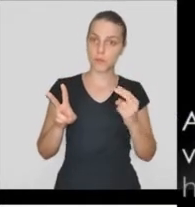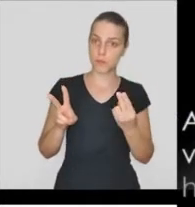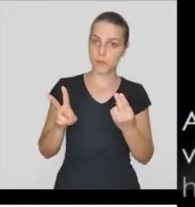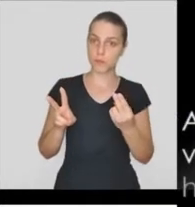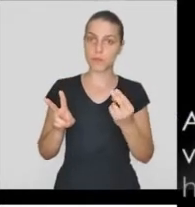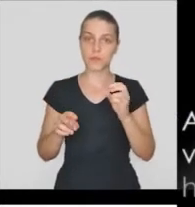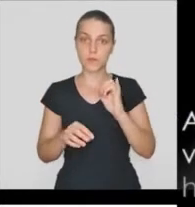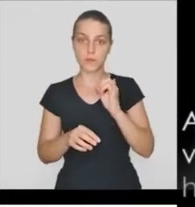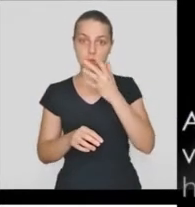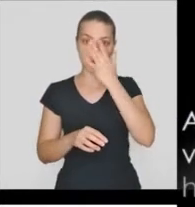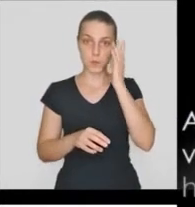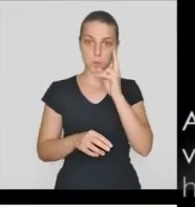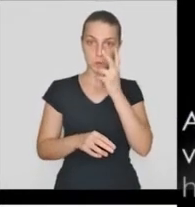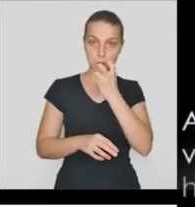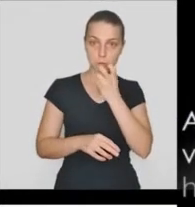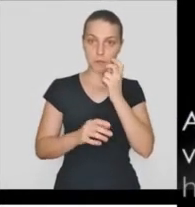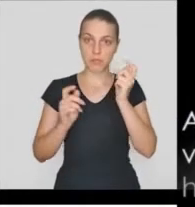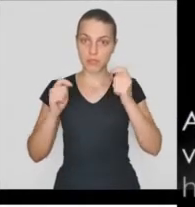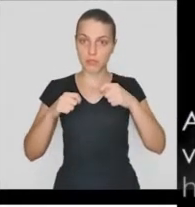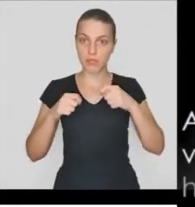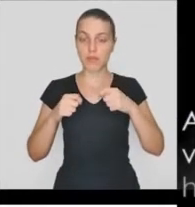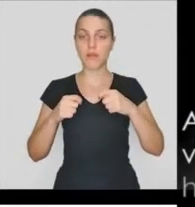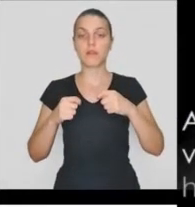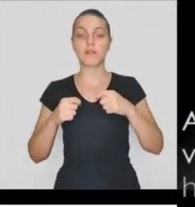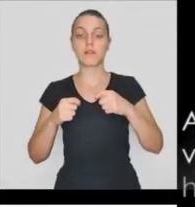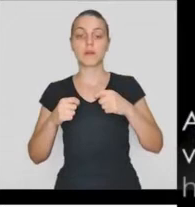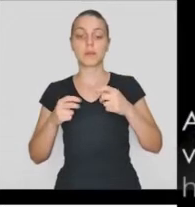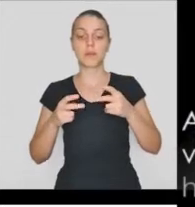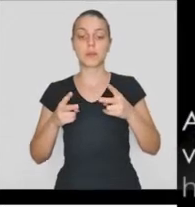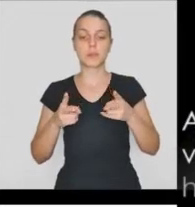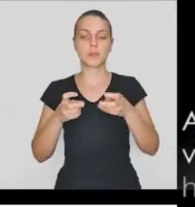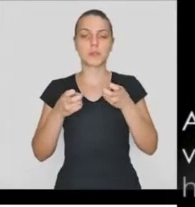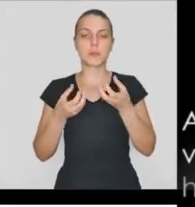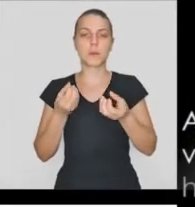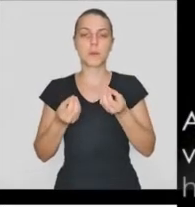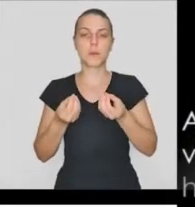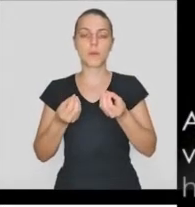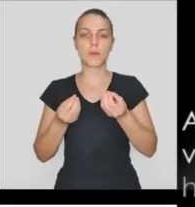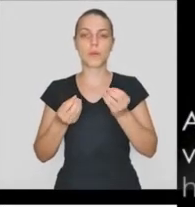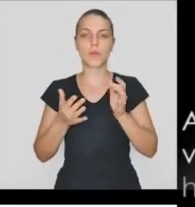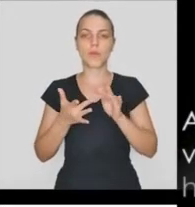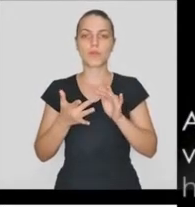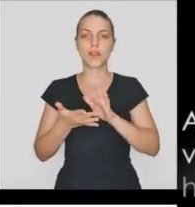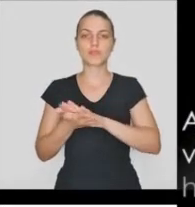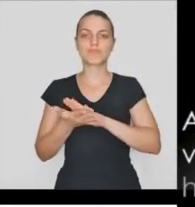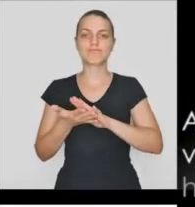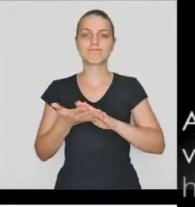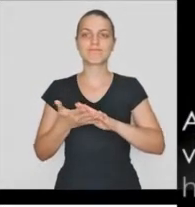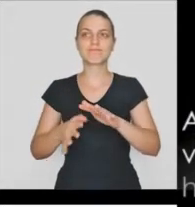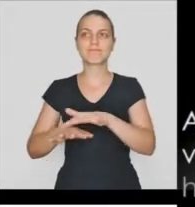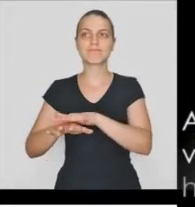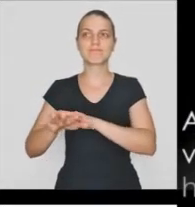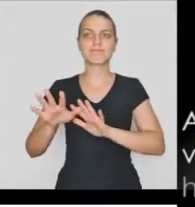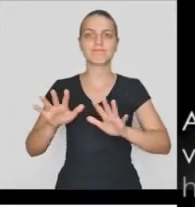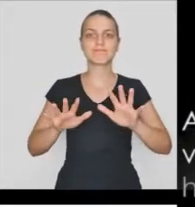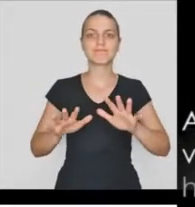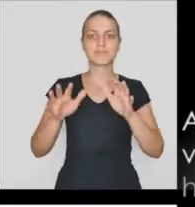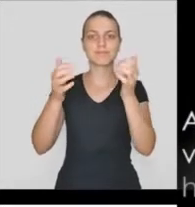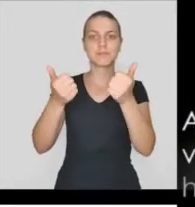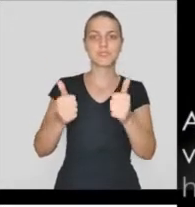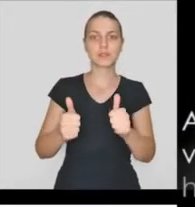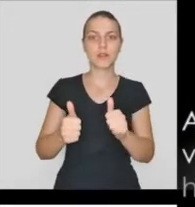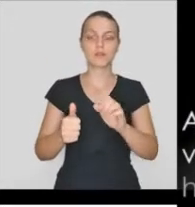deficiência visual pelo tato, também pode perceber uma estátua, não um quadro. As artes